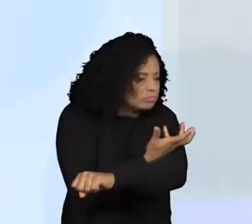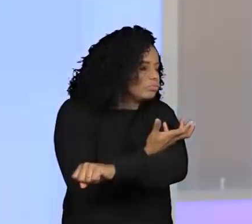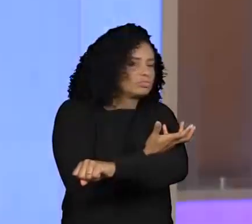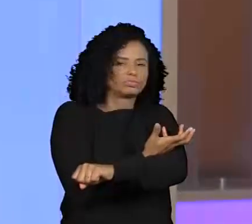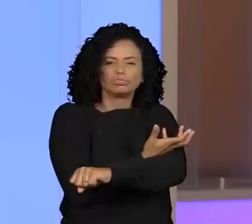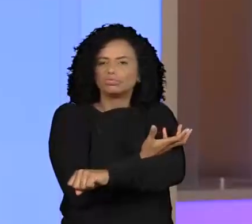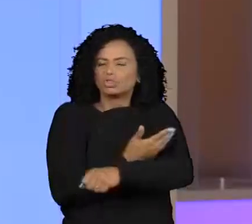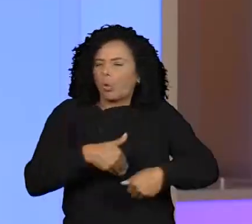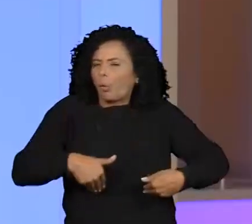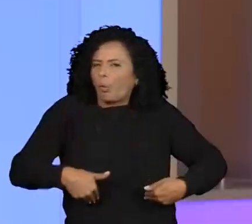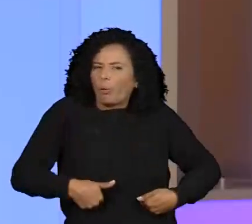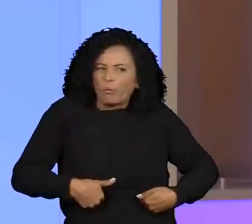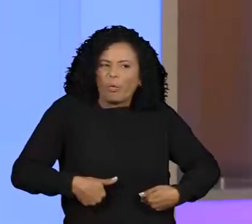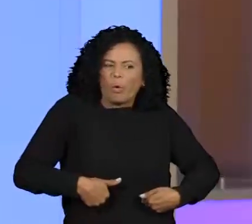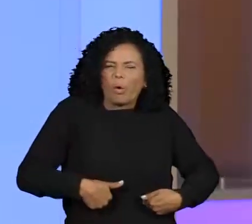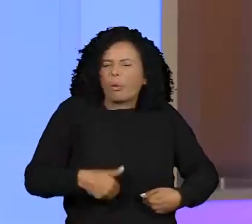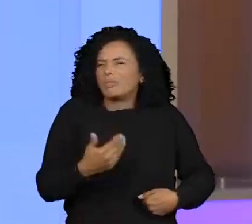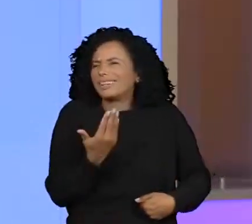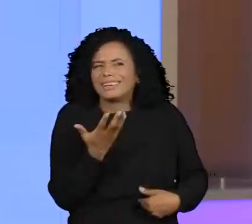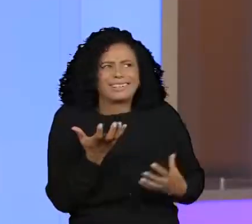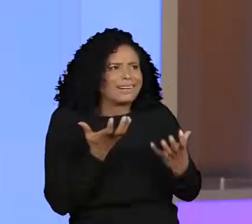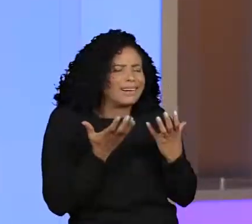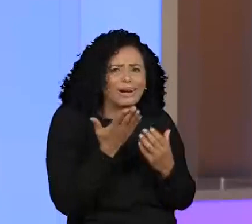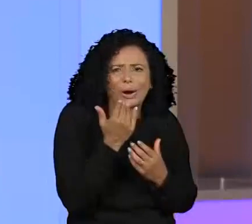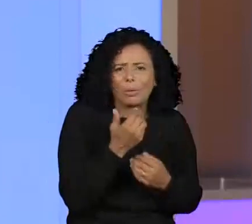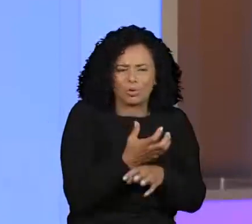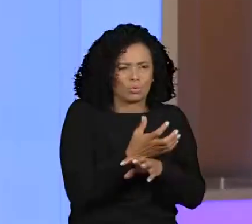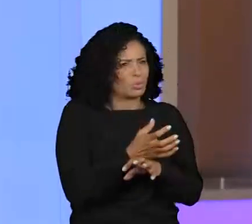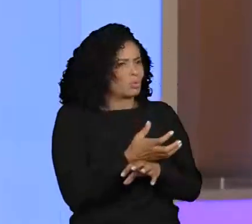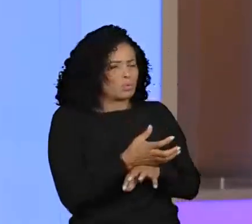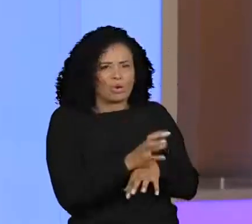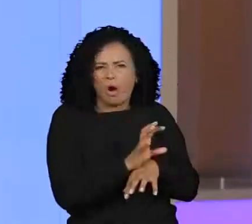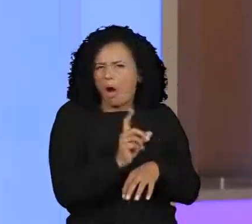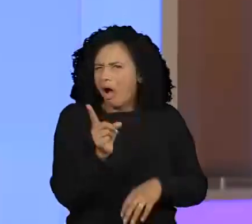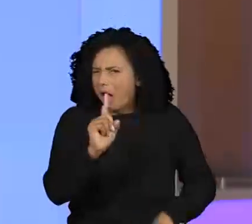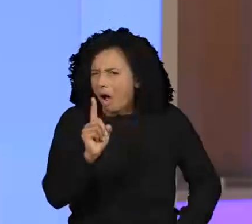faz assim ó ó ó ó ó ó